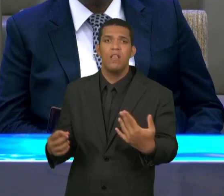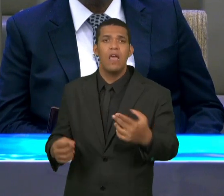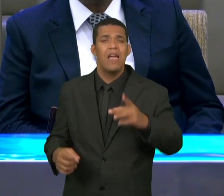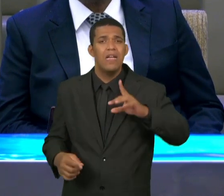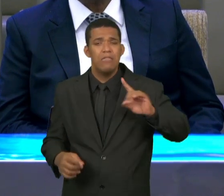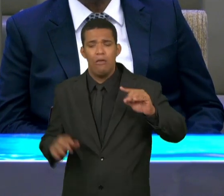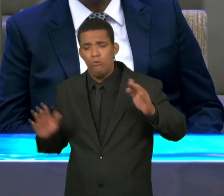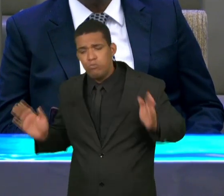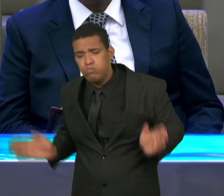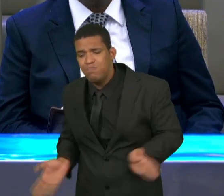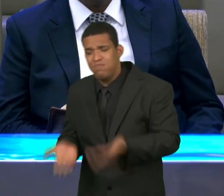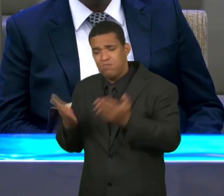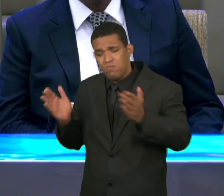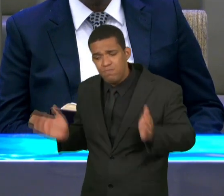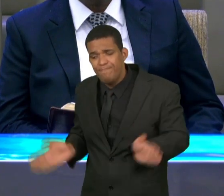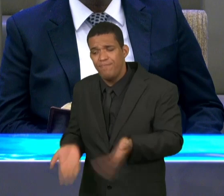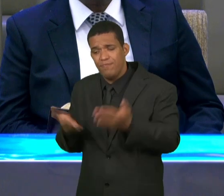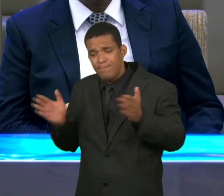investiu tudo nele.